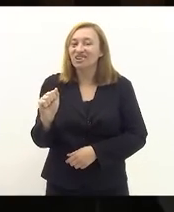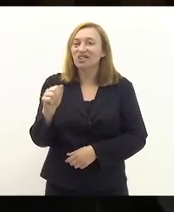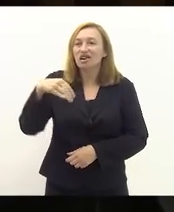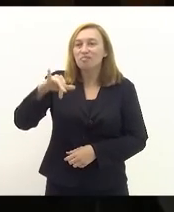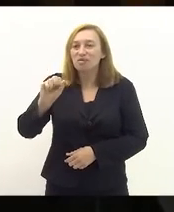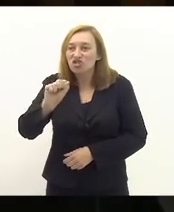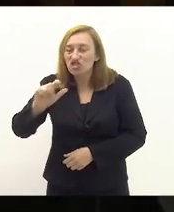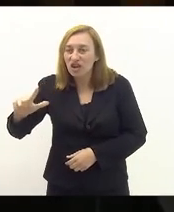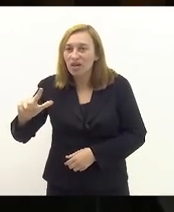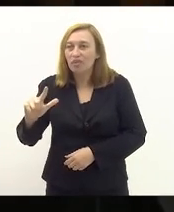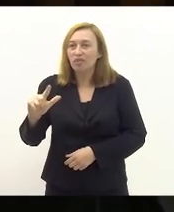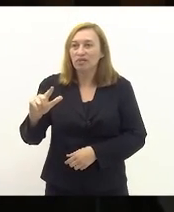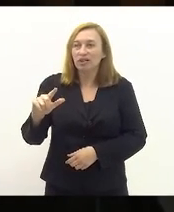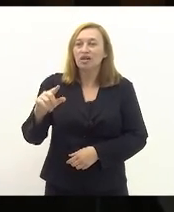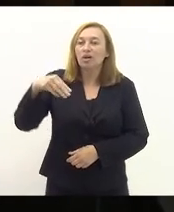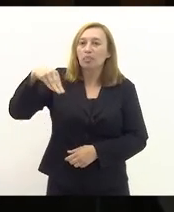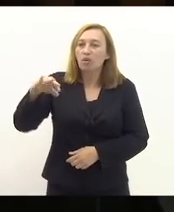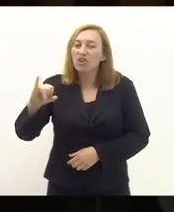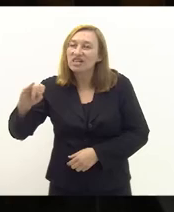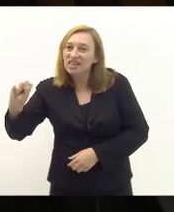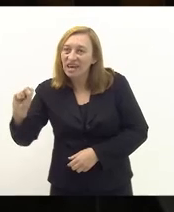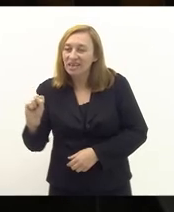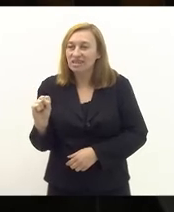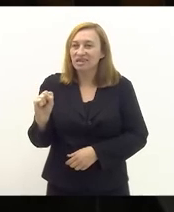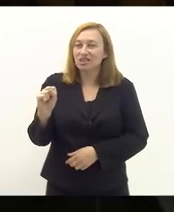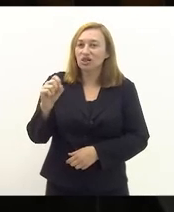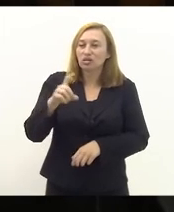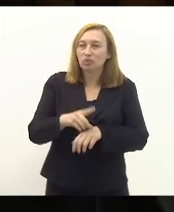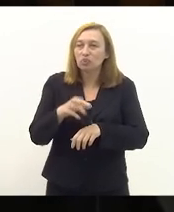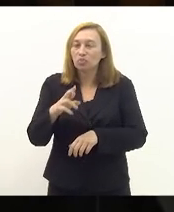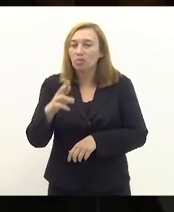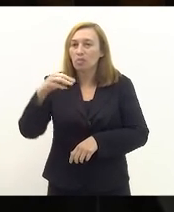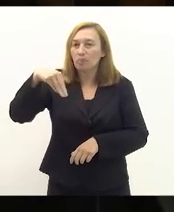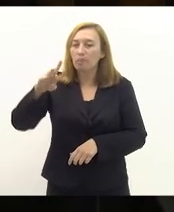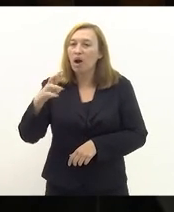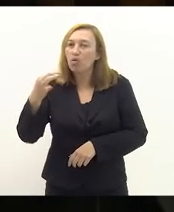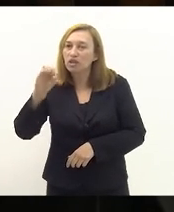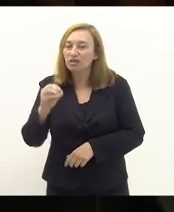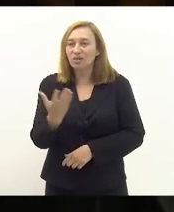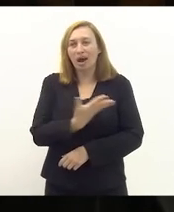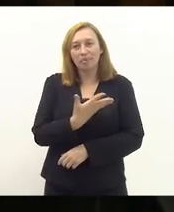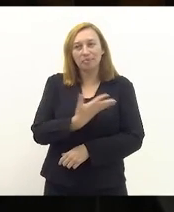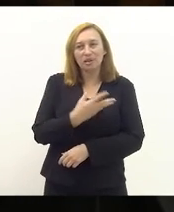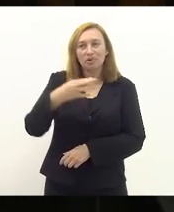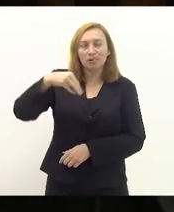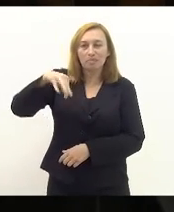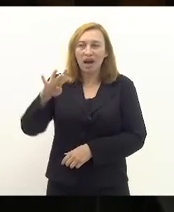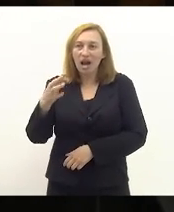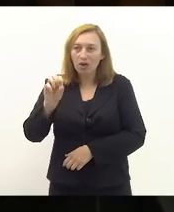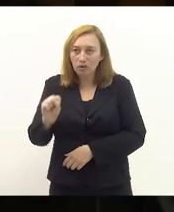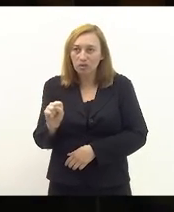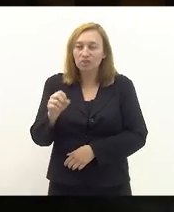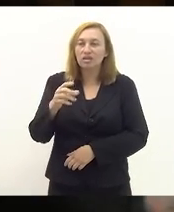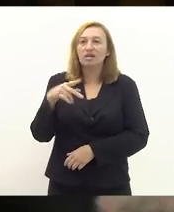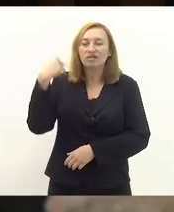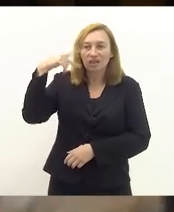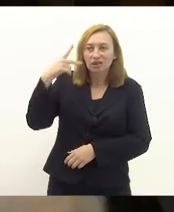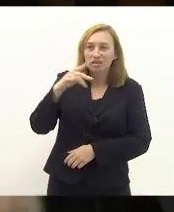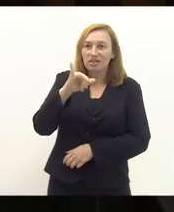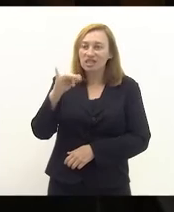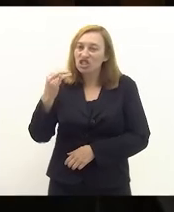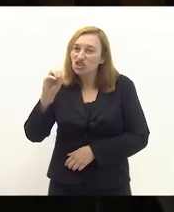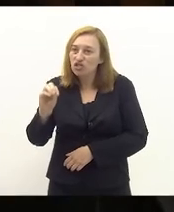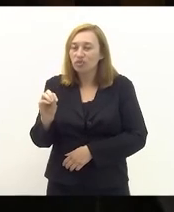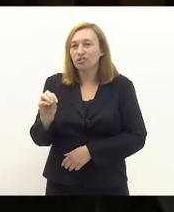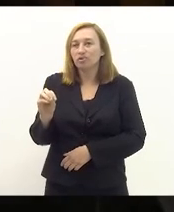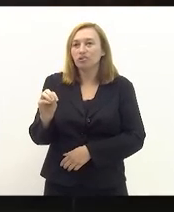Michel Vila Nova Moisés Dr Maurício meu amigo Marcos Tavares Vereador Serginho